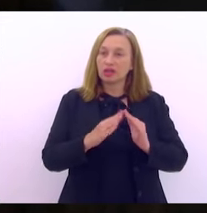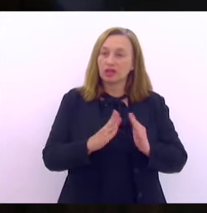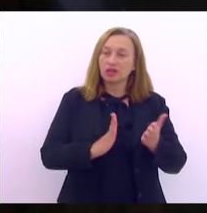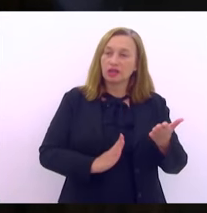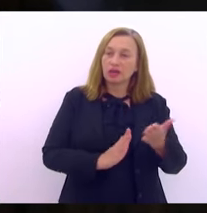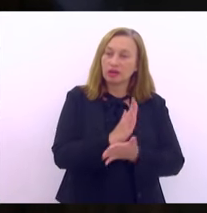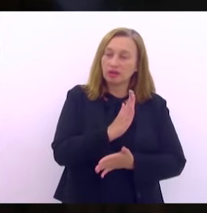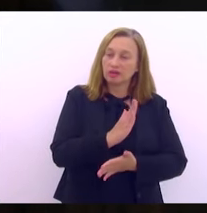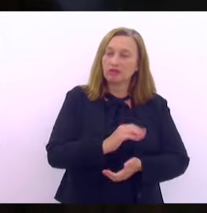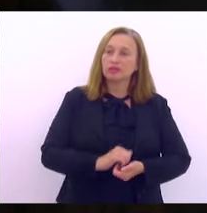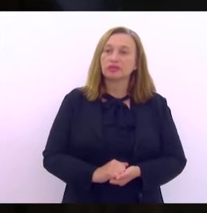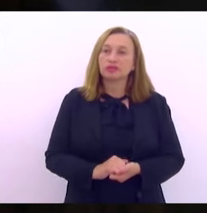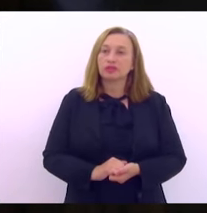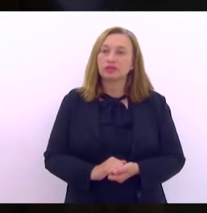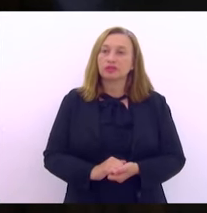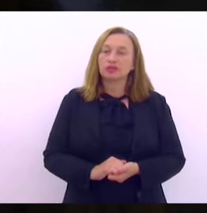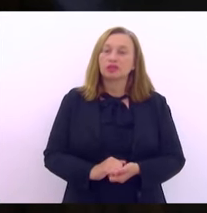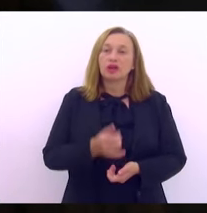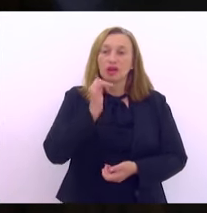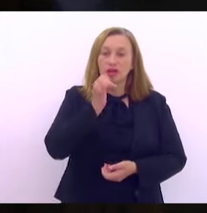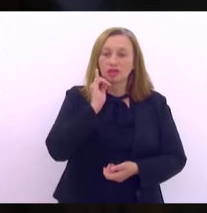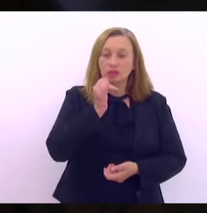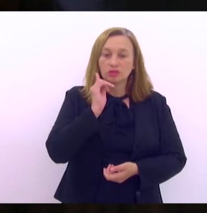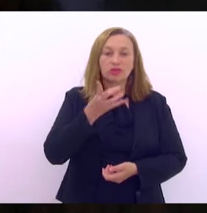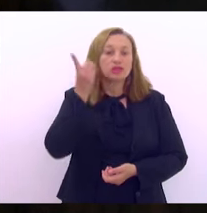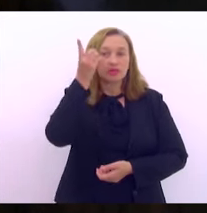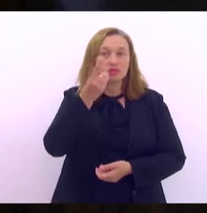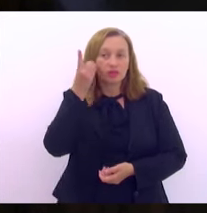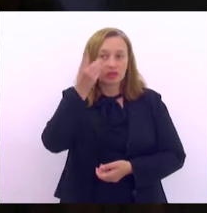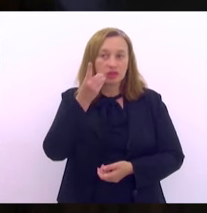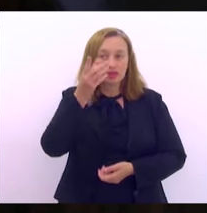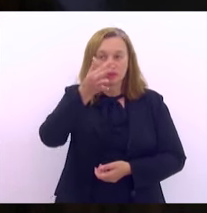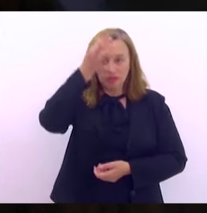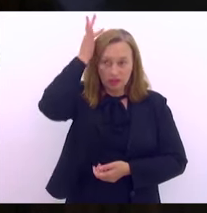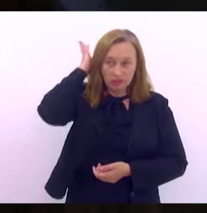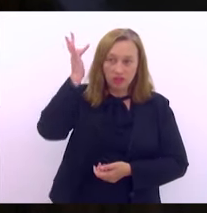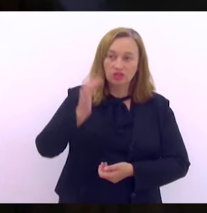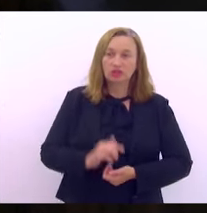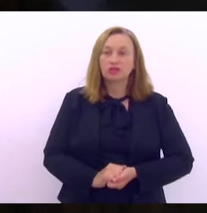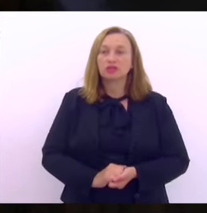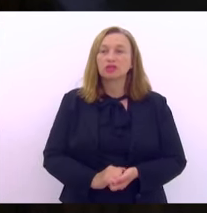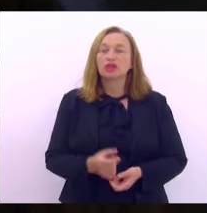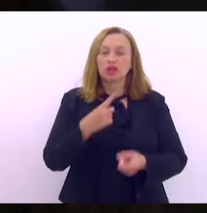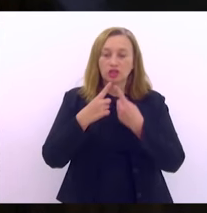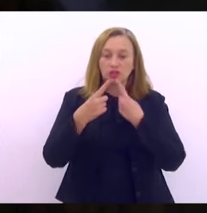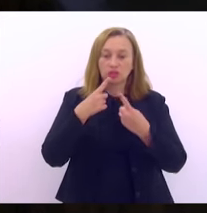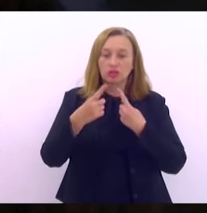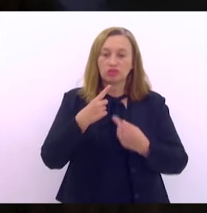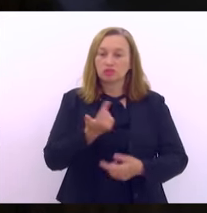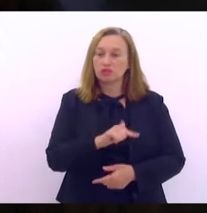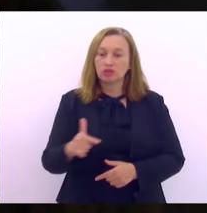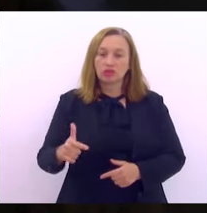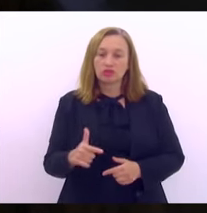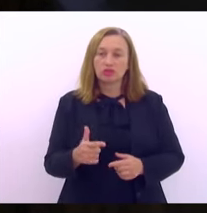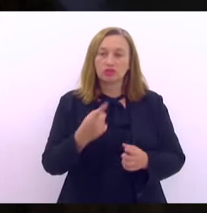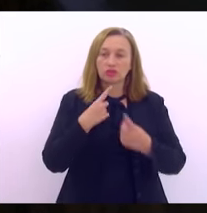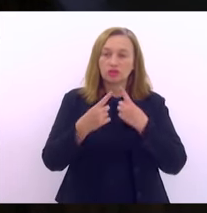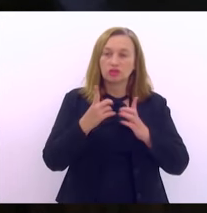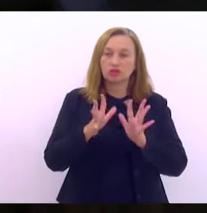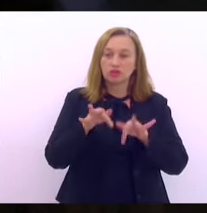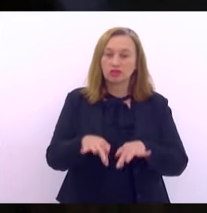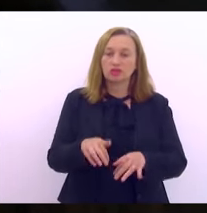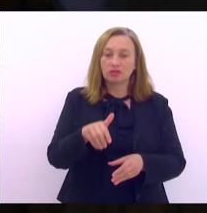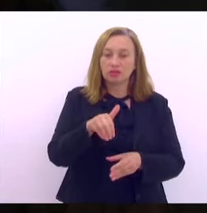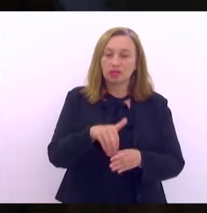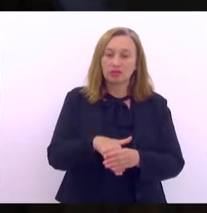Proposições Externas, favorável. Relator, deputado Fred Pacheco. Em discussão, não havendo quem queira discutir, encerrada